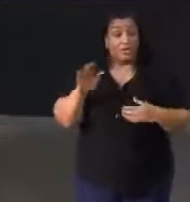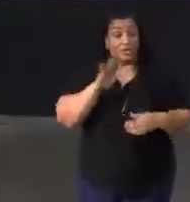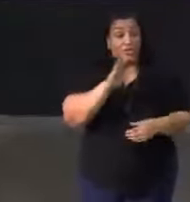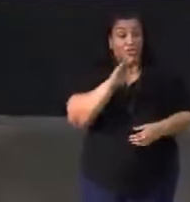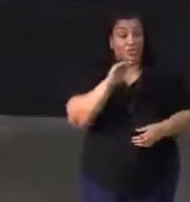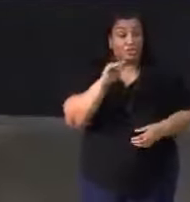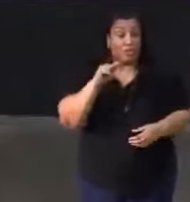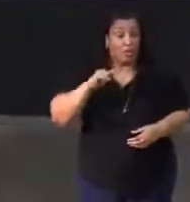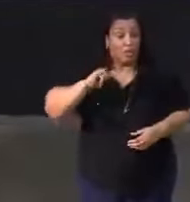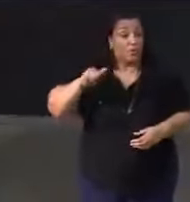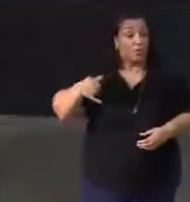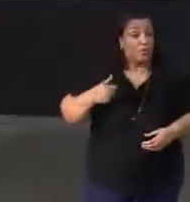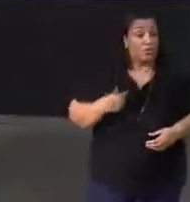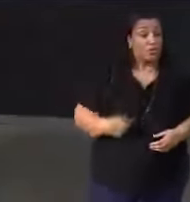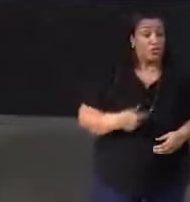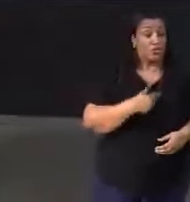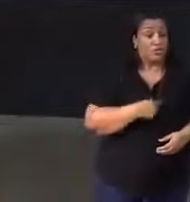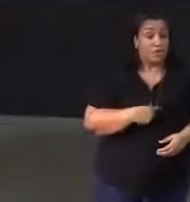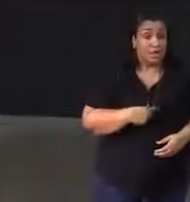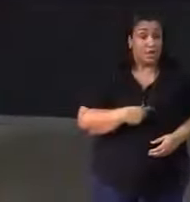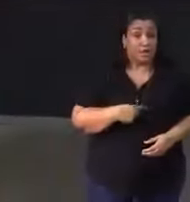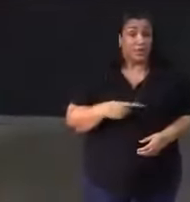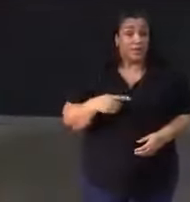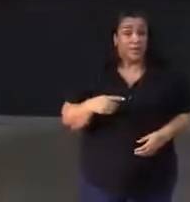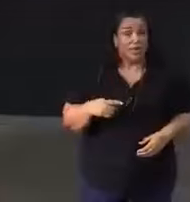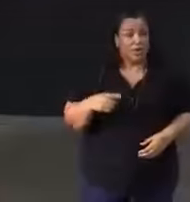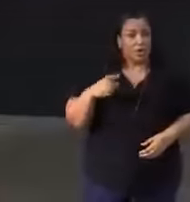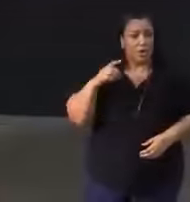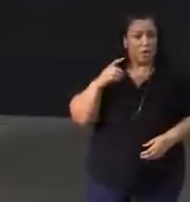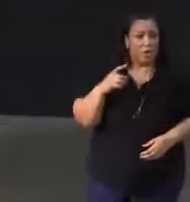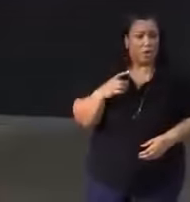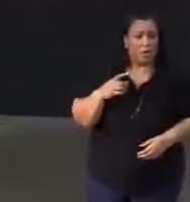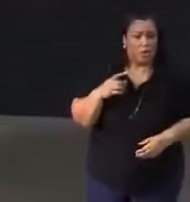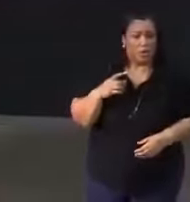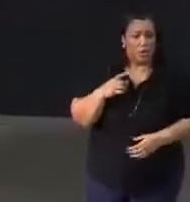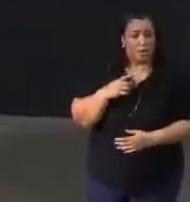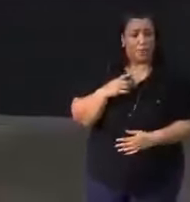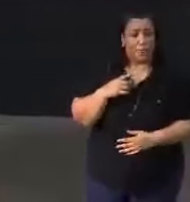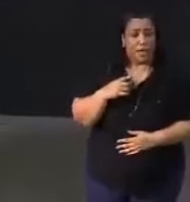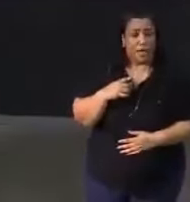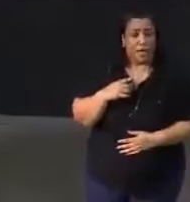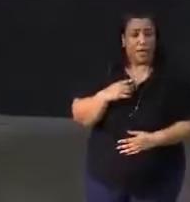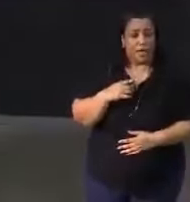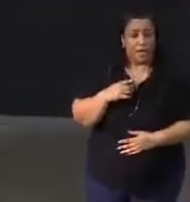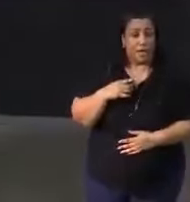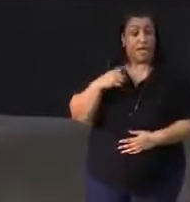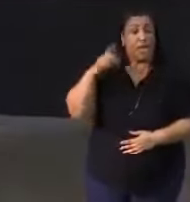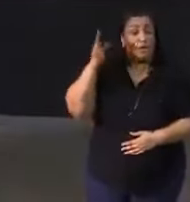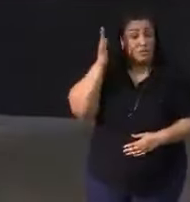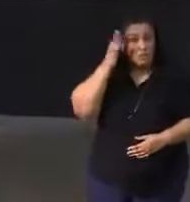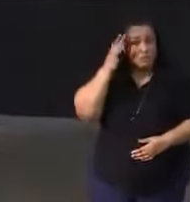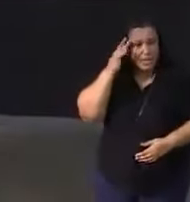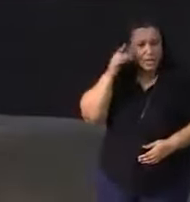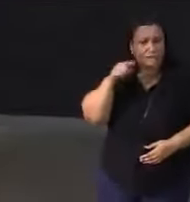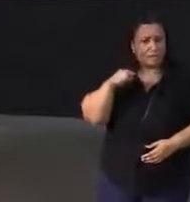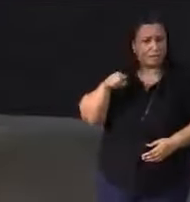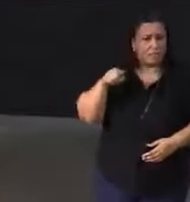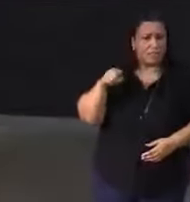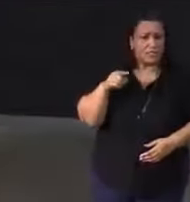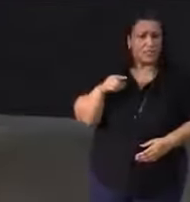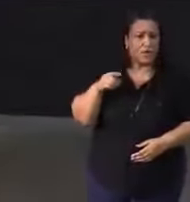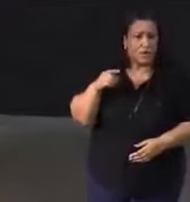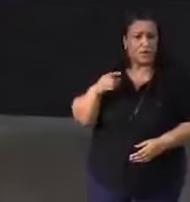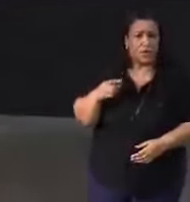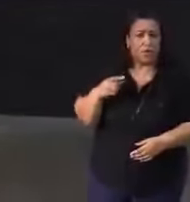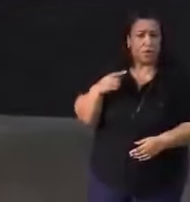porque ouvira falar que ele interpretava sonhos, faraó chama e diz: eu sei que você interpreta, você tem o poder de interpretar